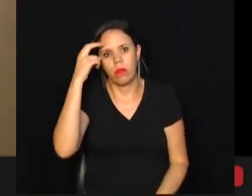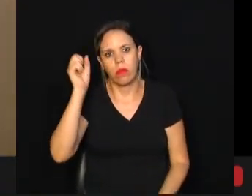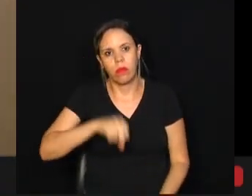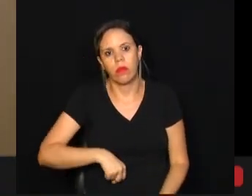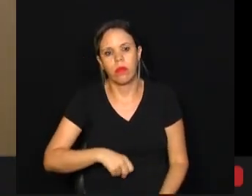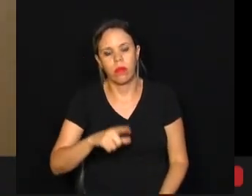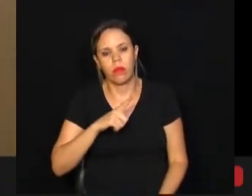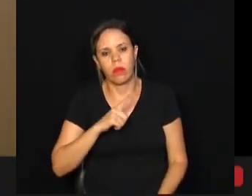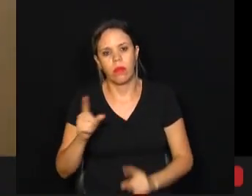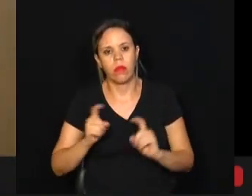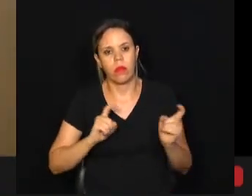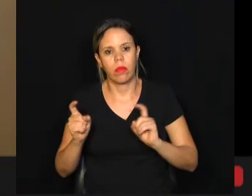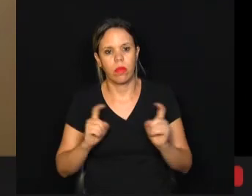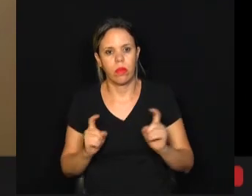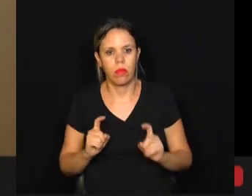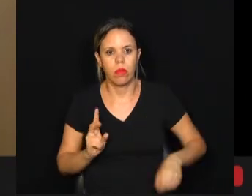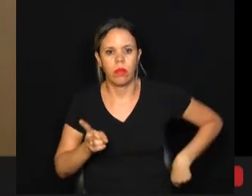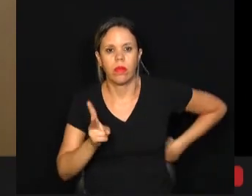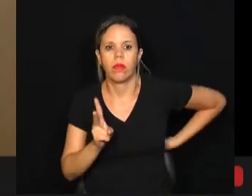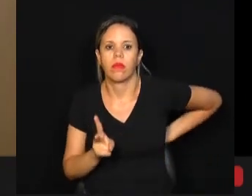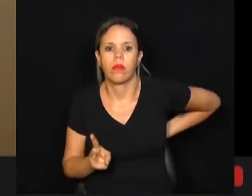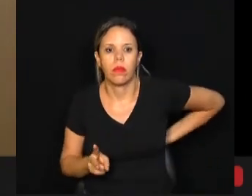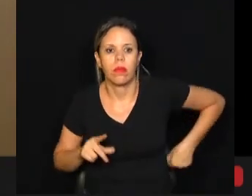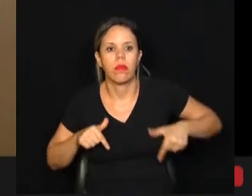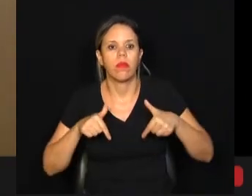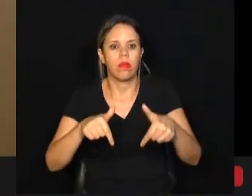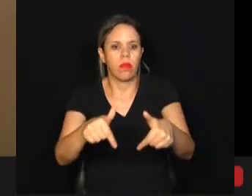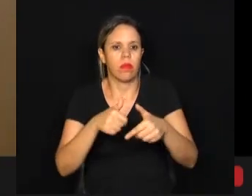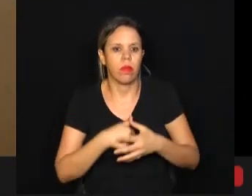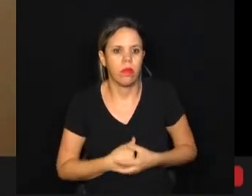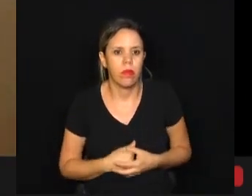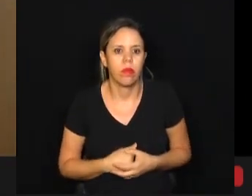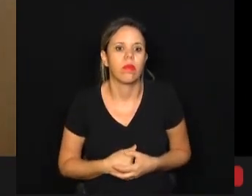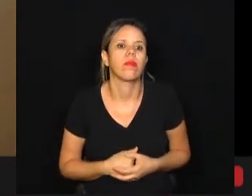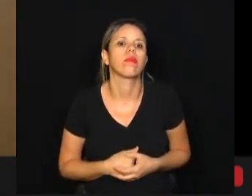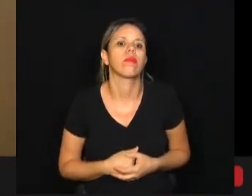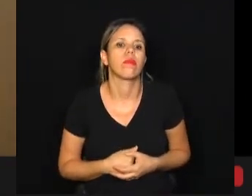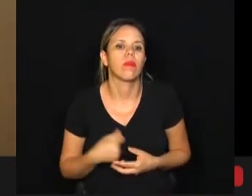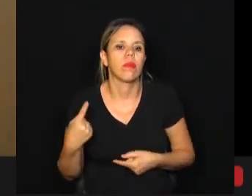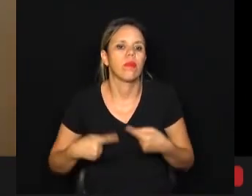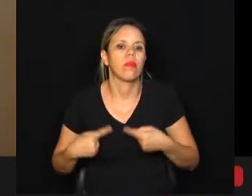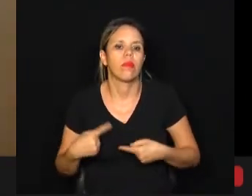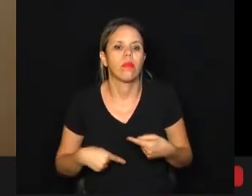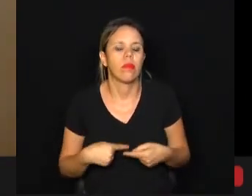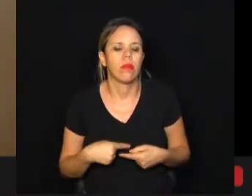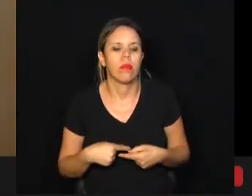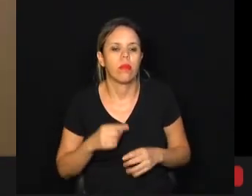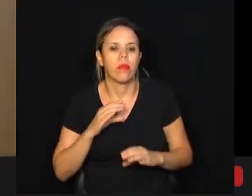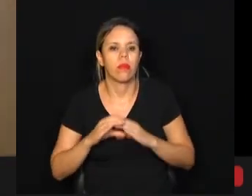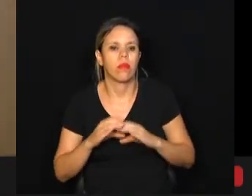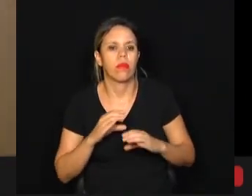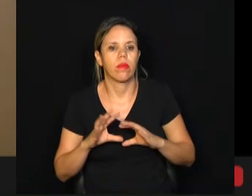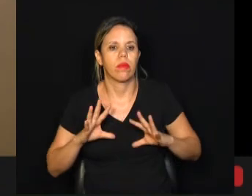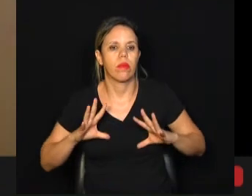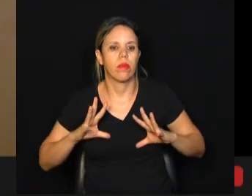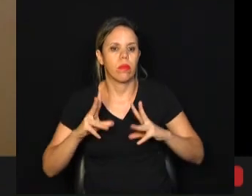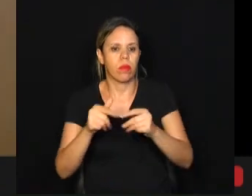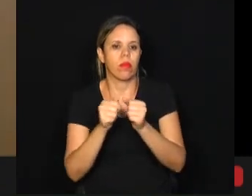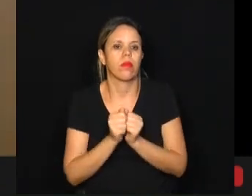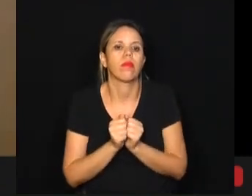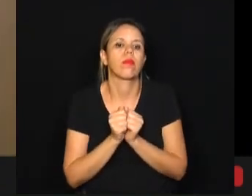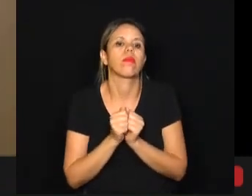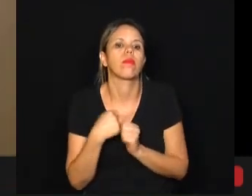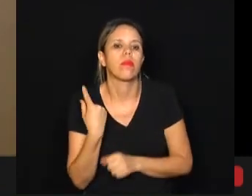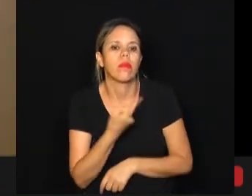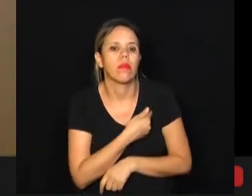Ter essas reuniões e manter ativa esse debate, esse canal de debate para tudo, para que a